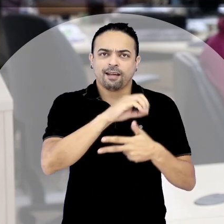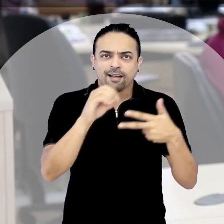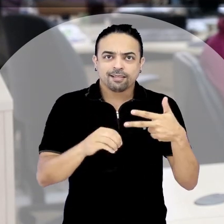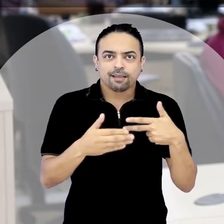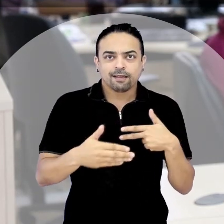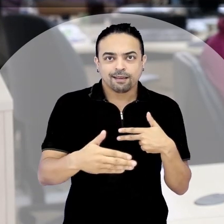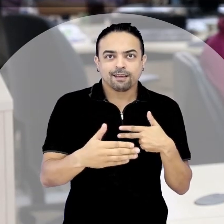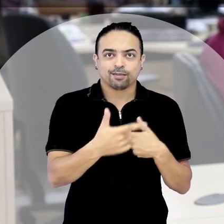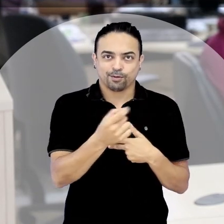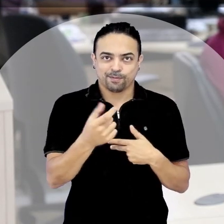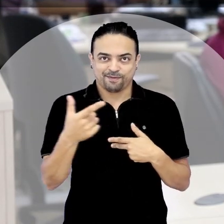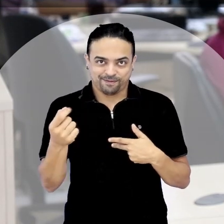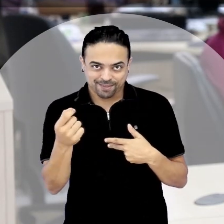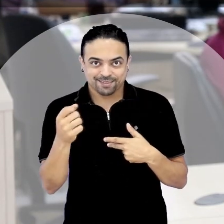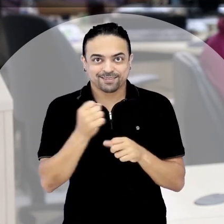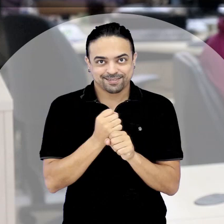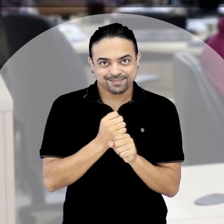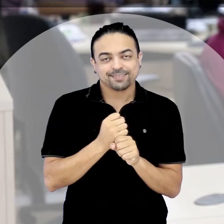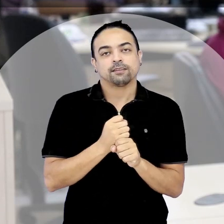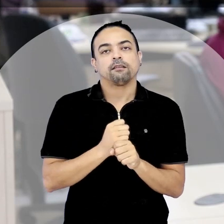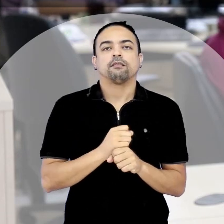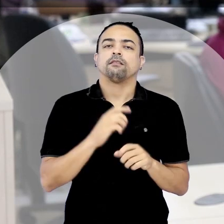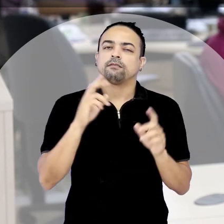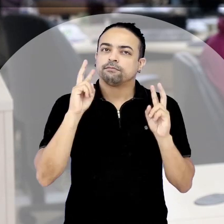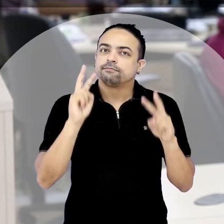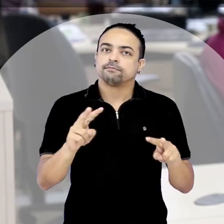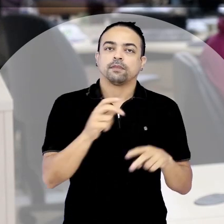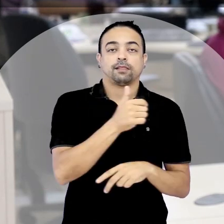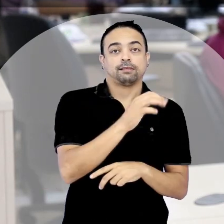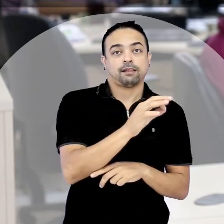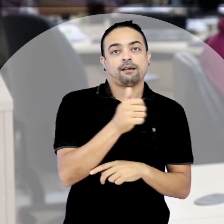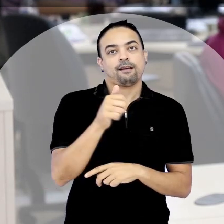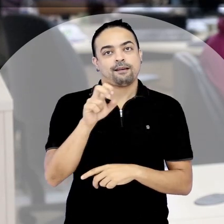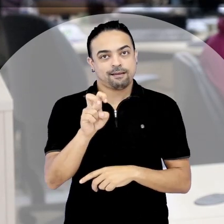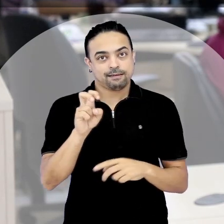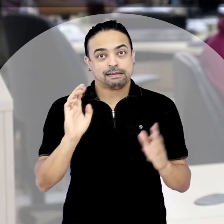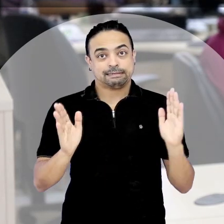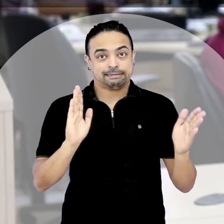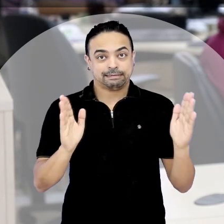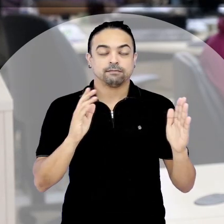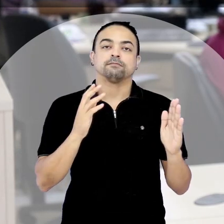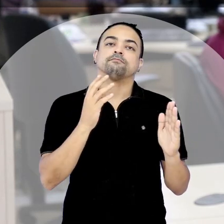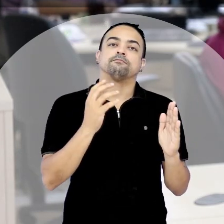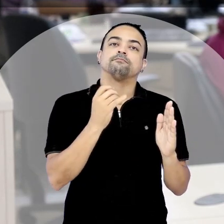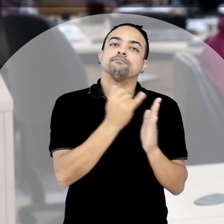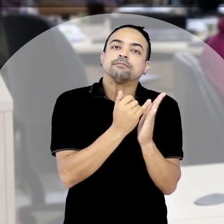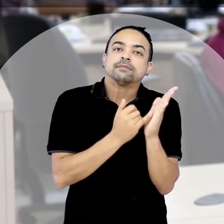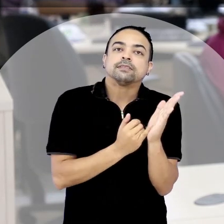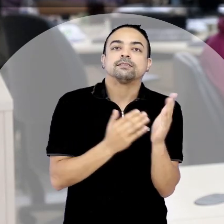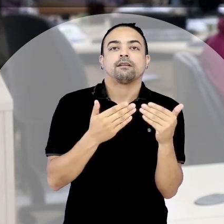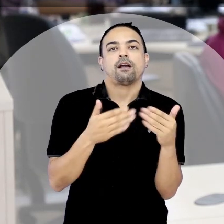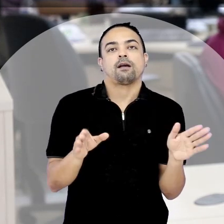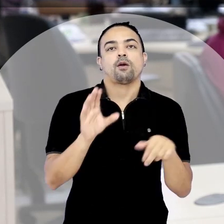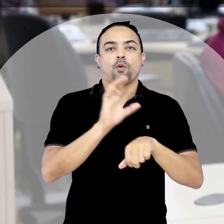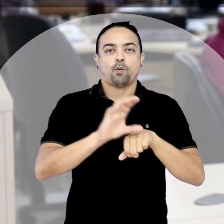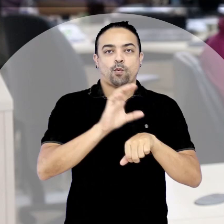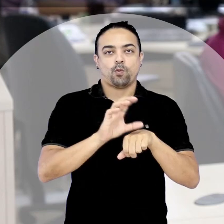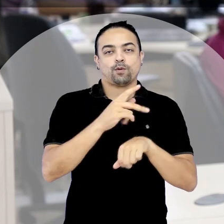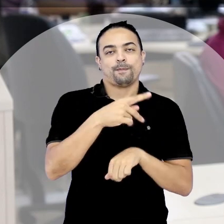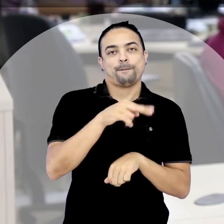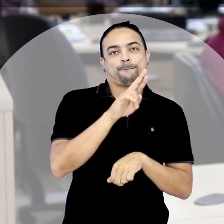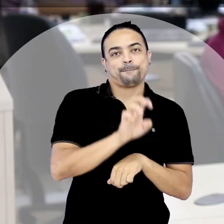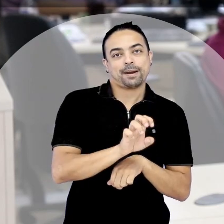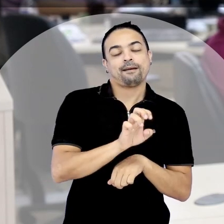2020 então fique ligado de 10 a 15 de março o campus de fortaleza abre inscrições para o cursinho